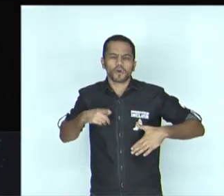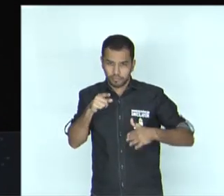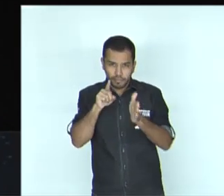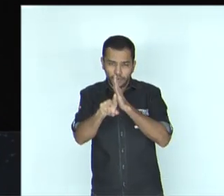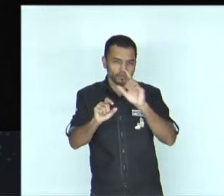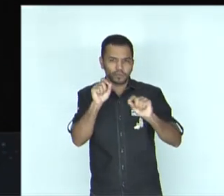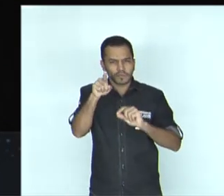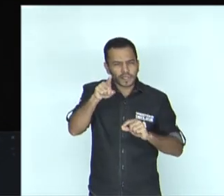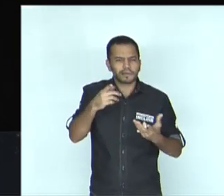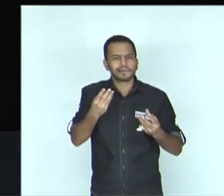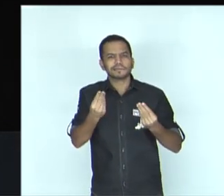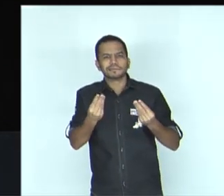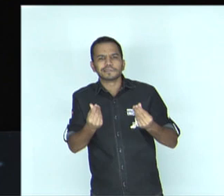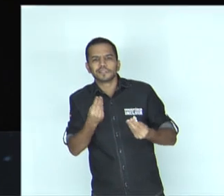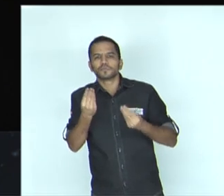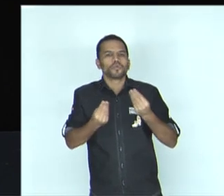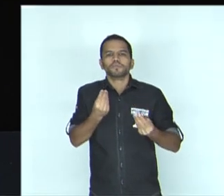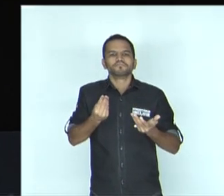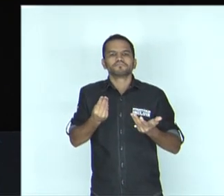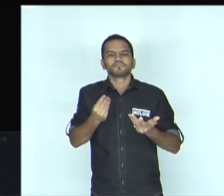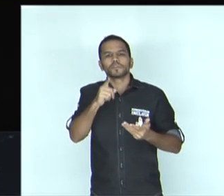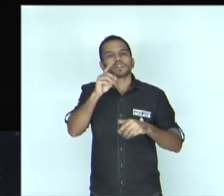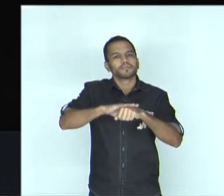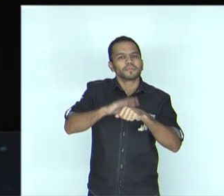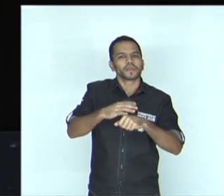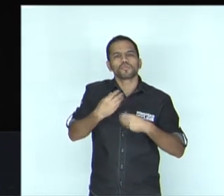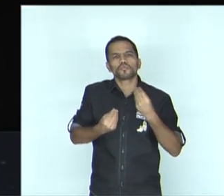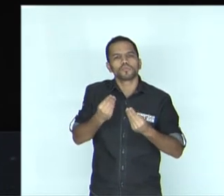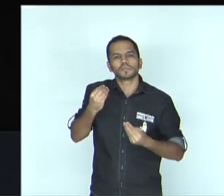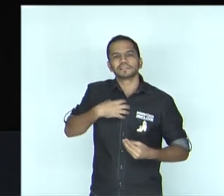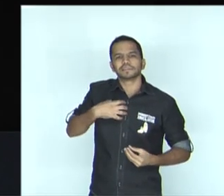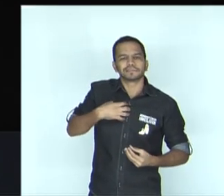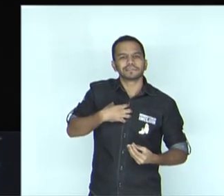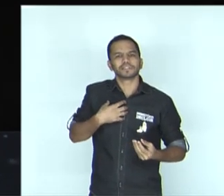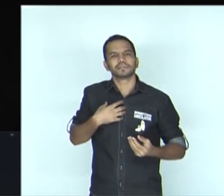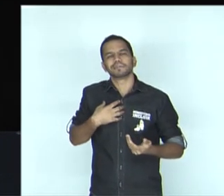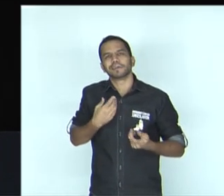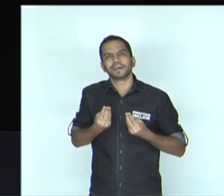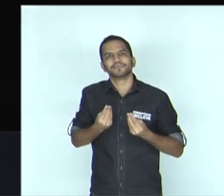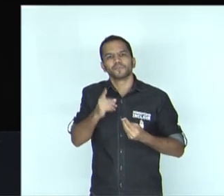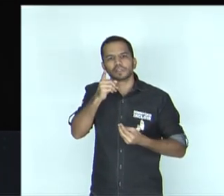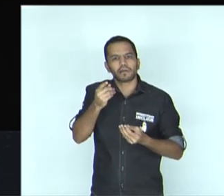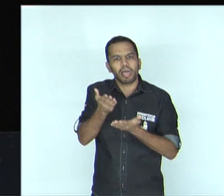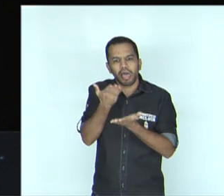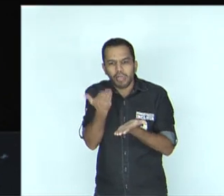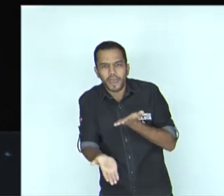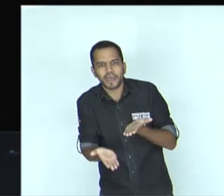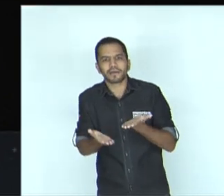Você tem dificuldade de lidar com seus fracassos? Você se cobra muito? Você